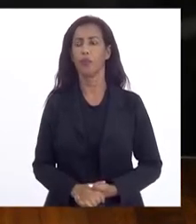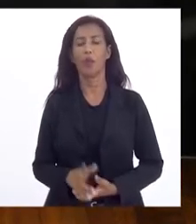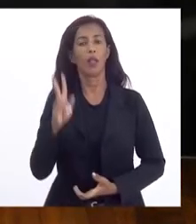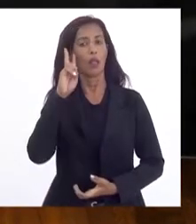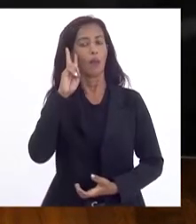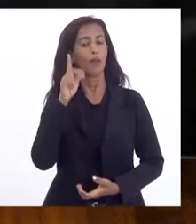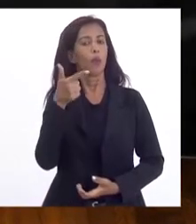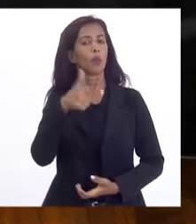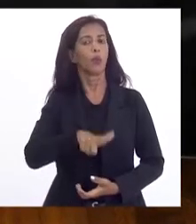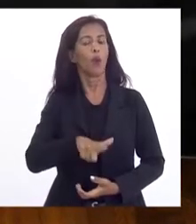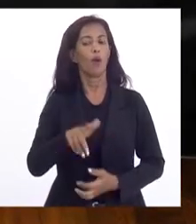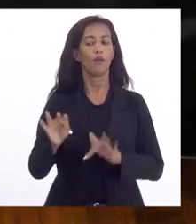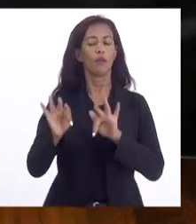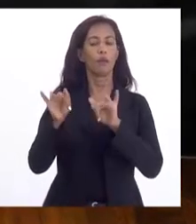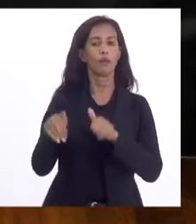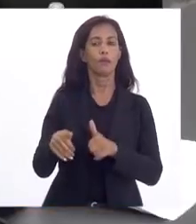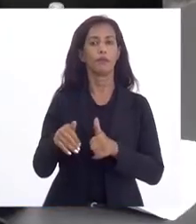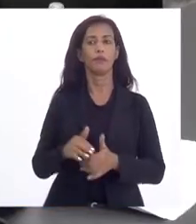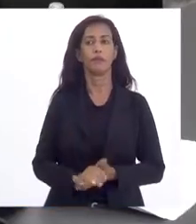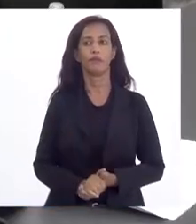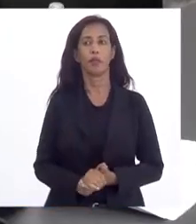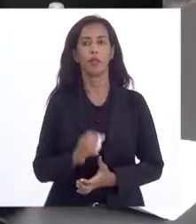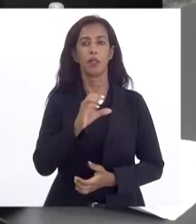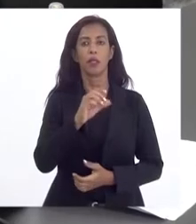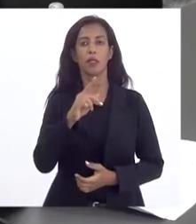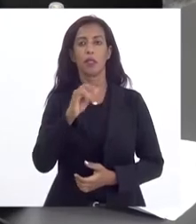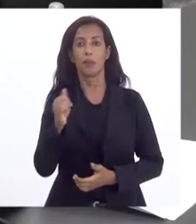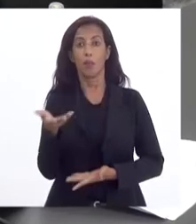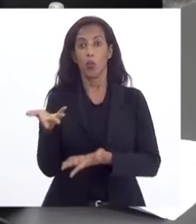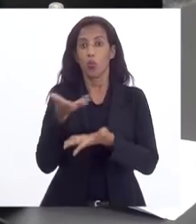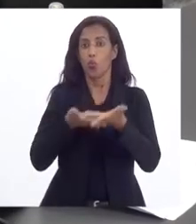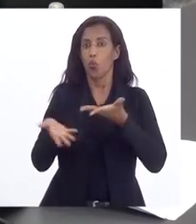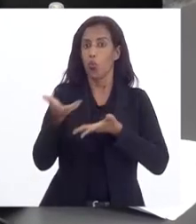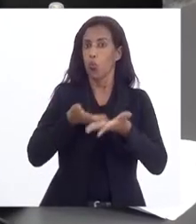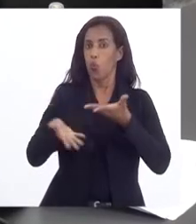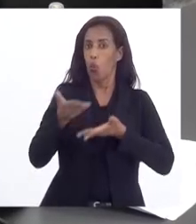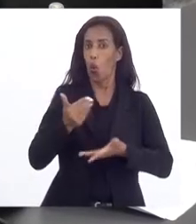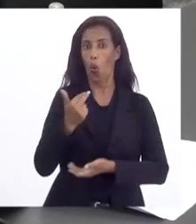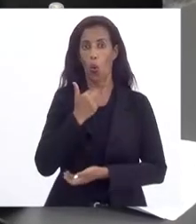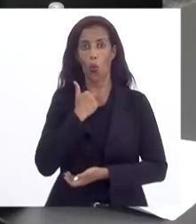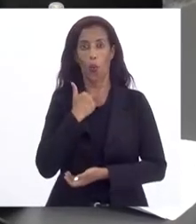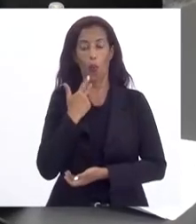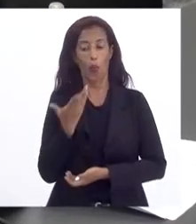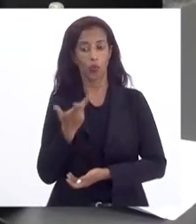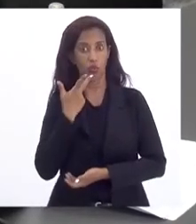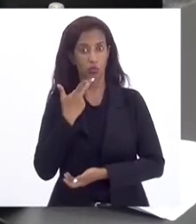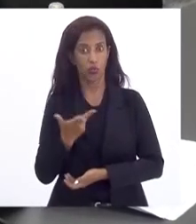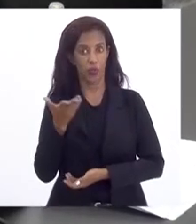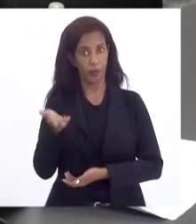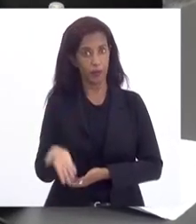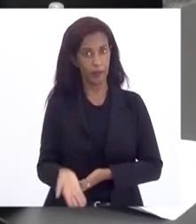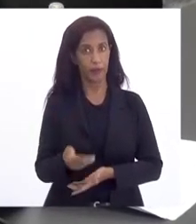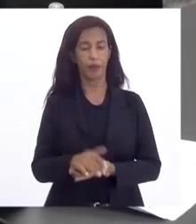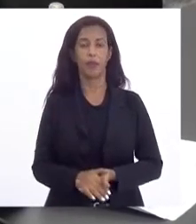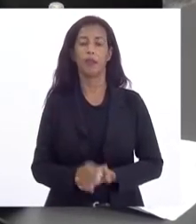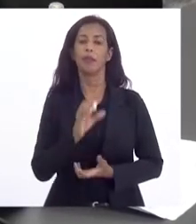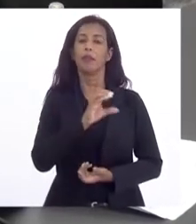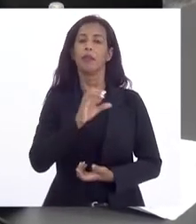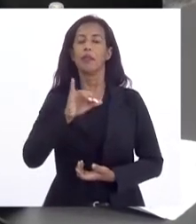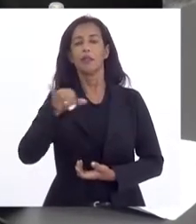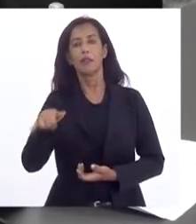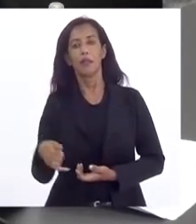Lembrando mais uma vez, encerrada a CPI dos royalties, não posso deixar de consignar aqui na CCJ